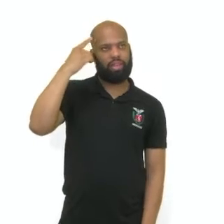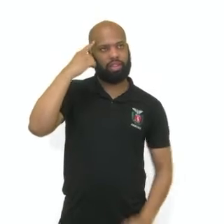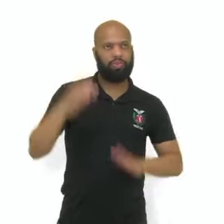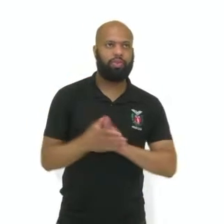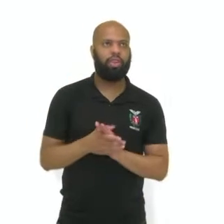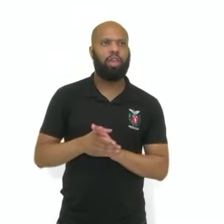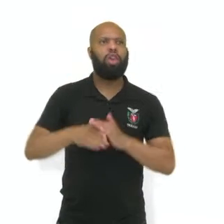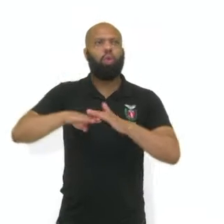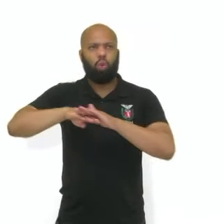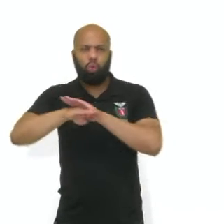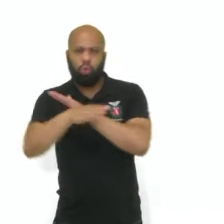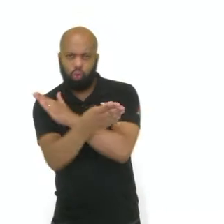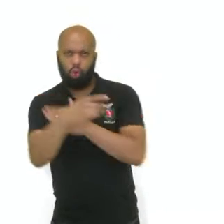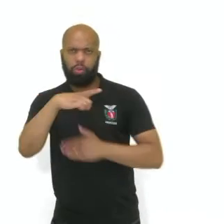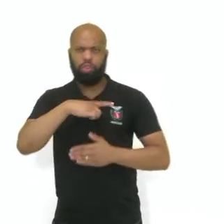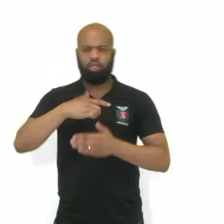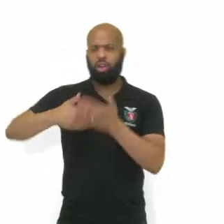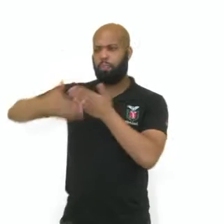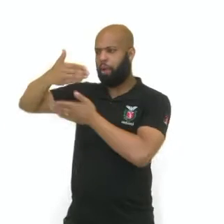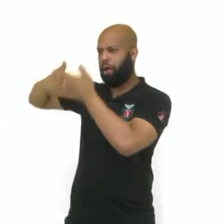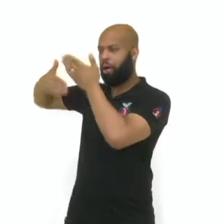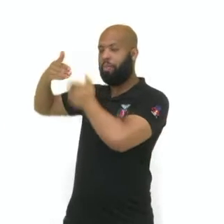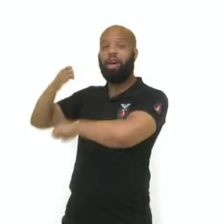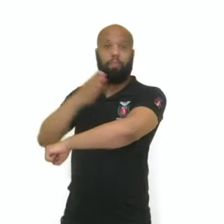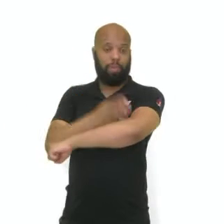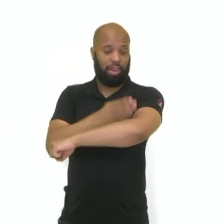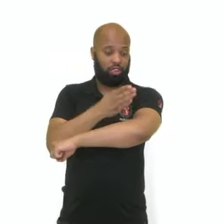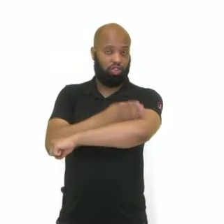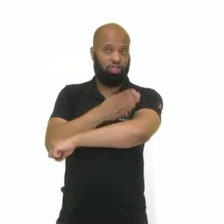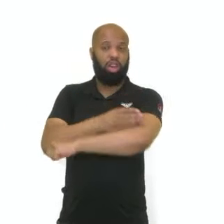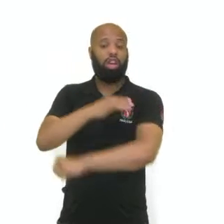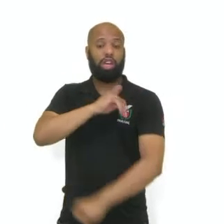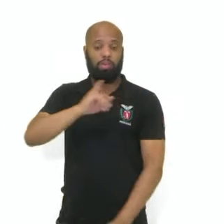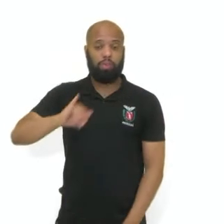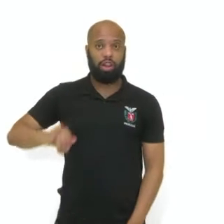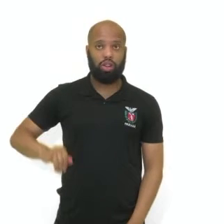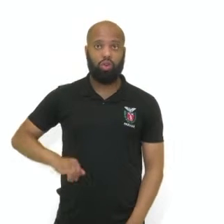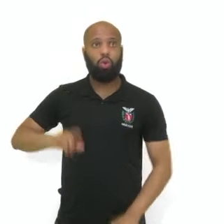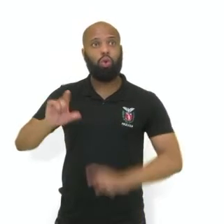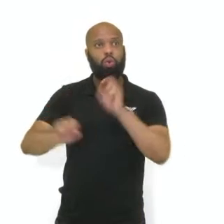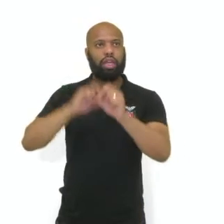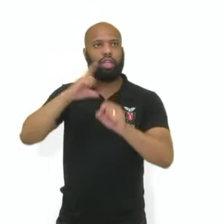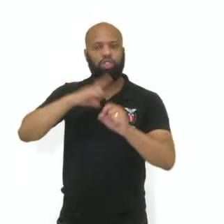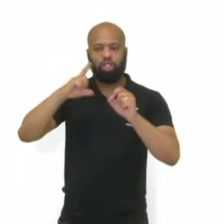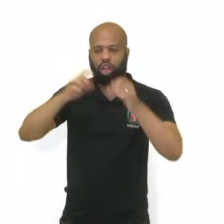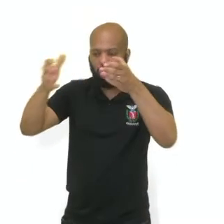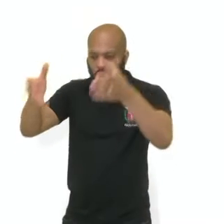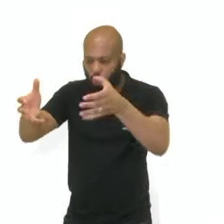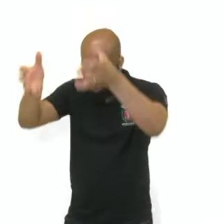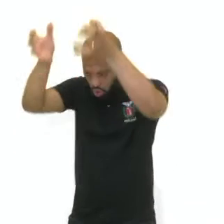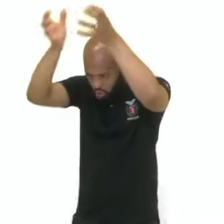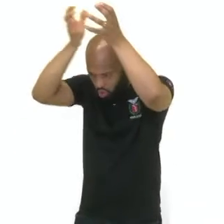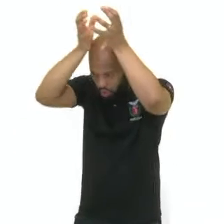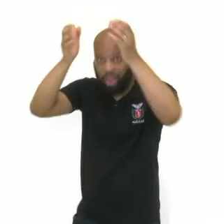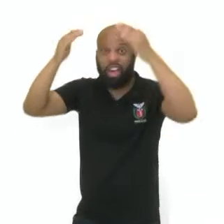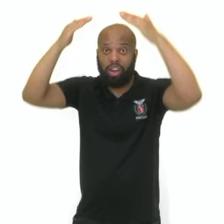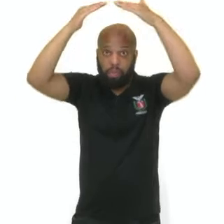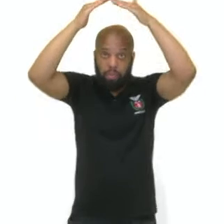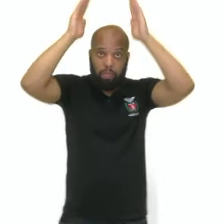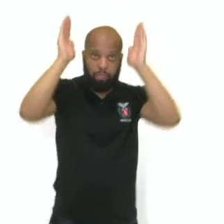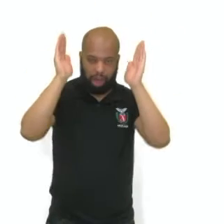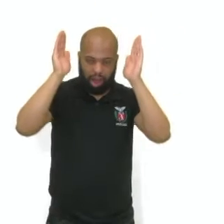Era costume, desde os tempos medievais, os imperadores receberem a coroa das mãos do